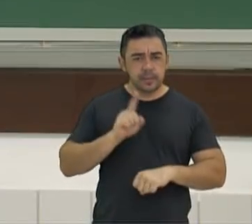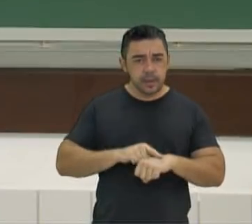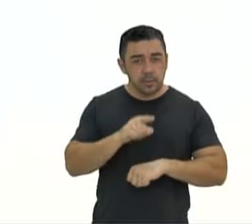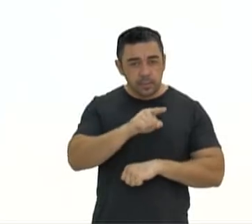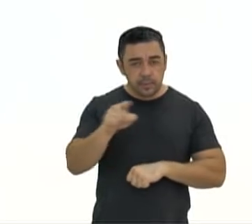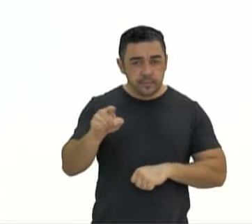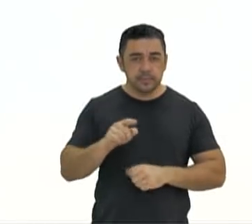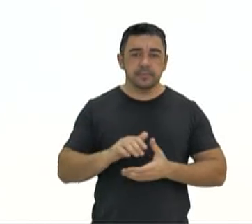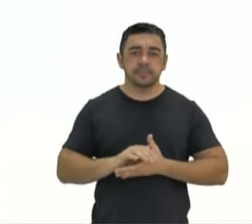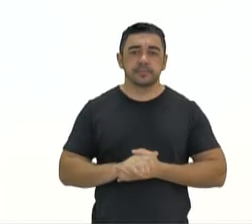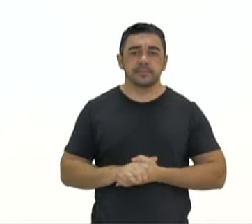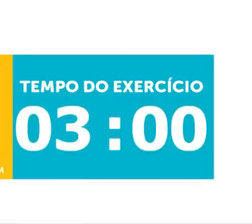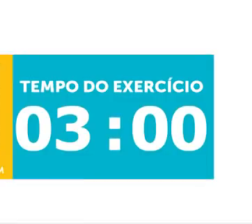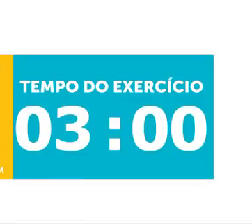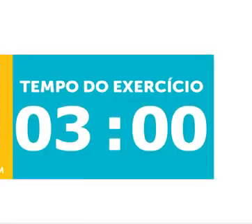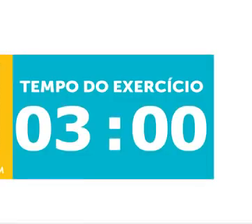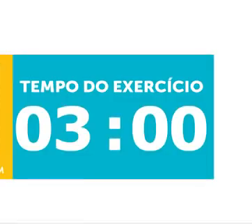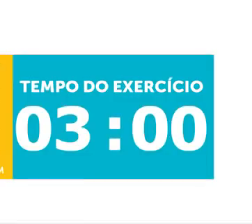para vocês.